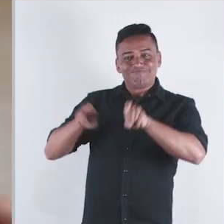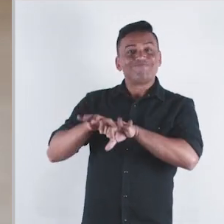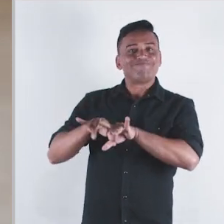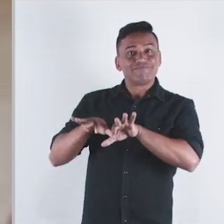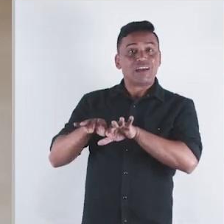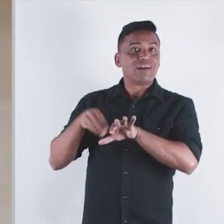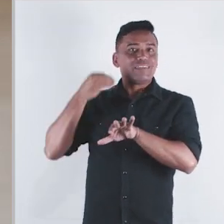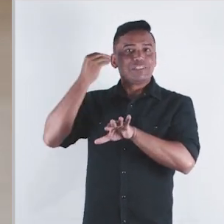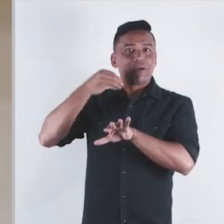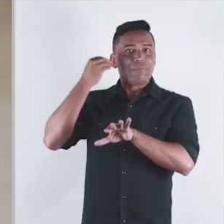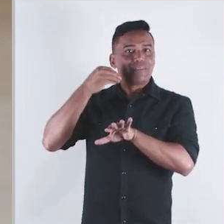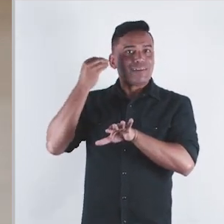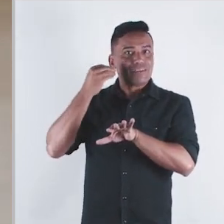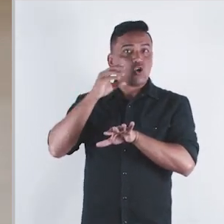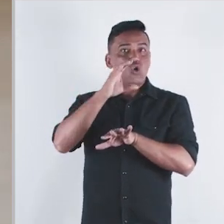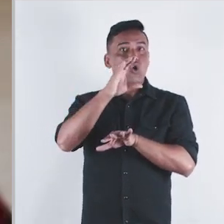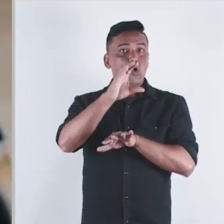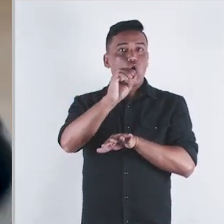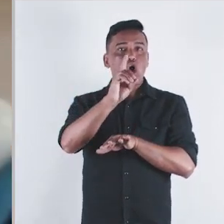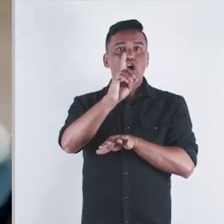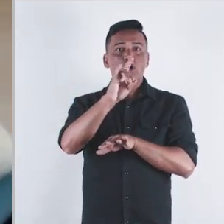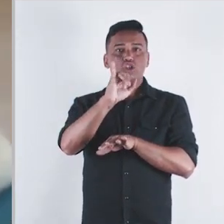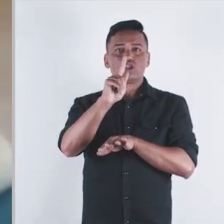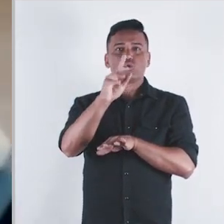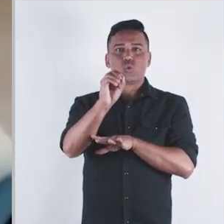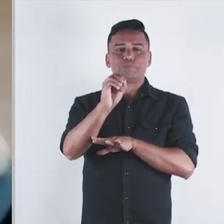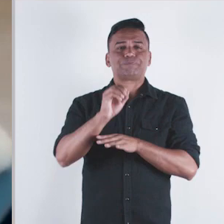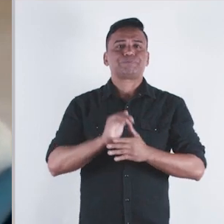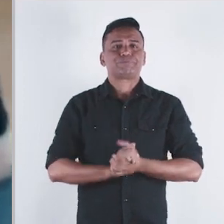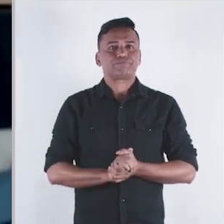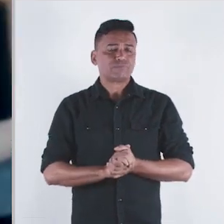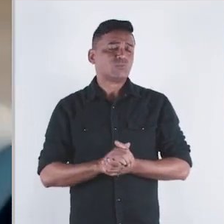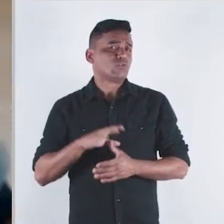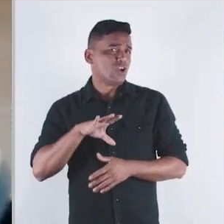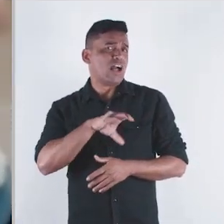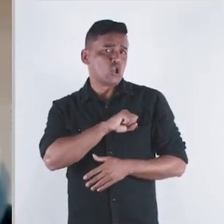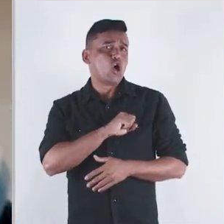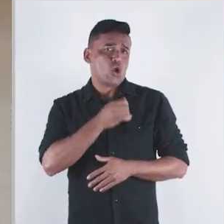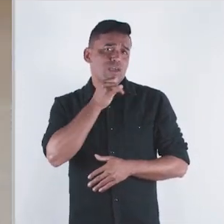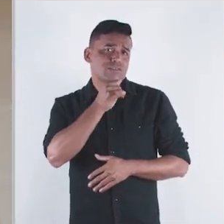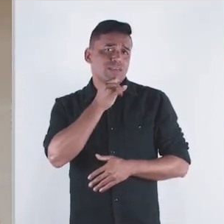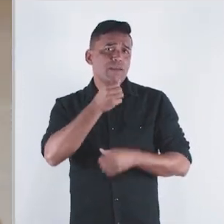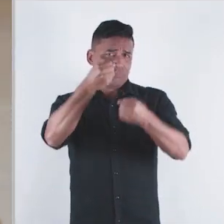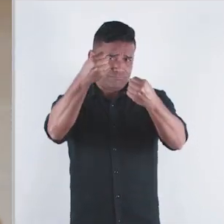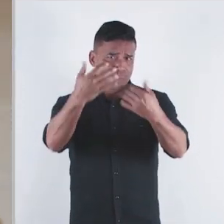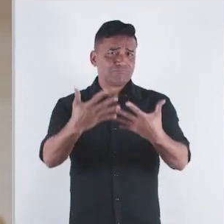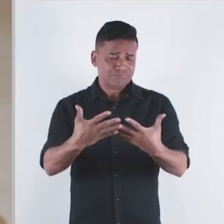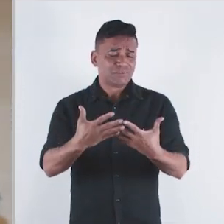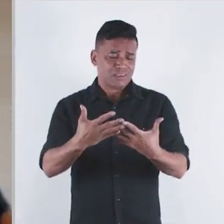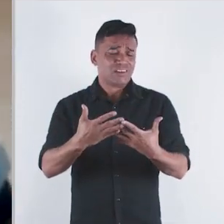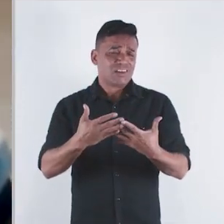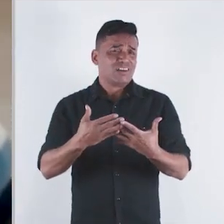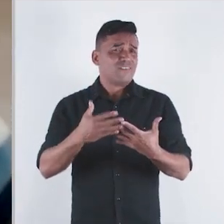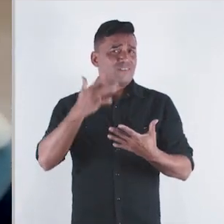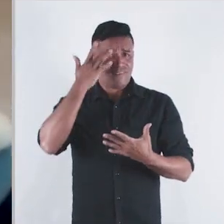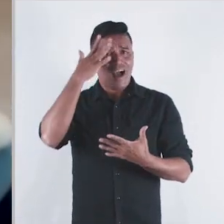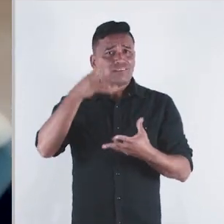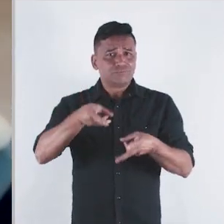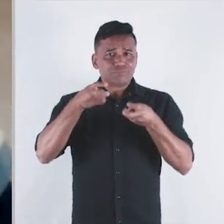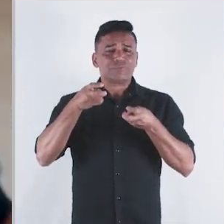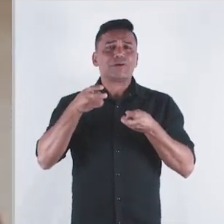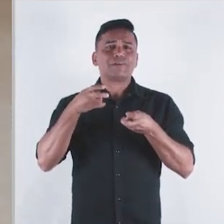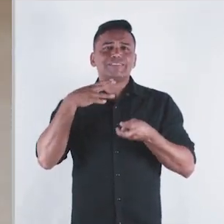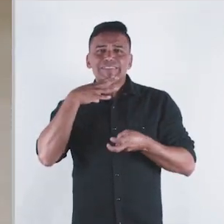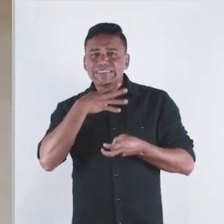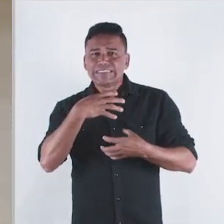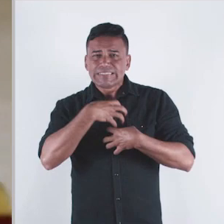o código, vamos pensar assim, né? Gosto desse exemplo porque ele me parece muito paradigmático. Mas